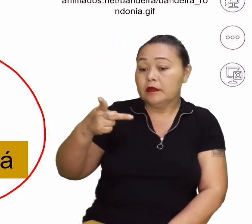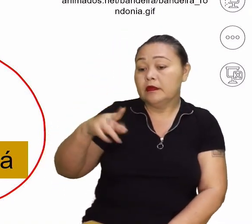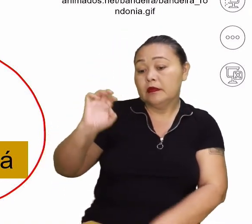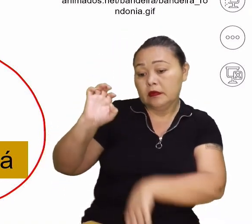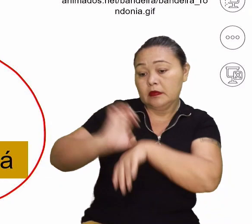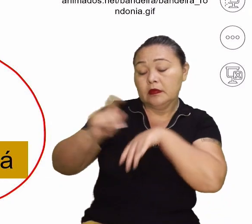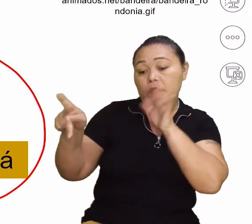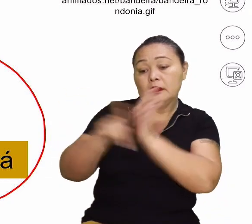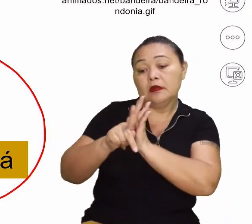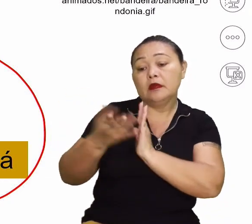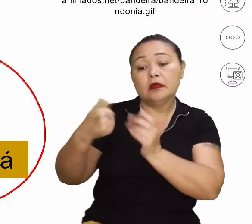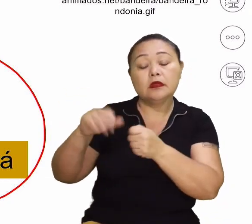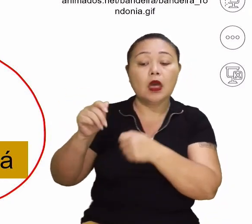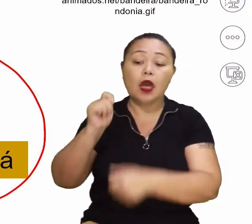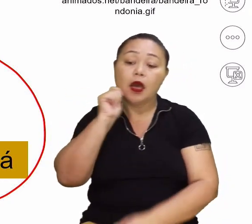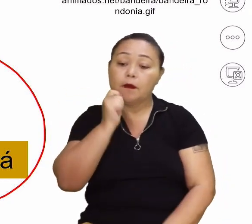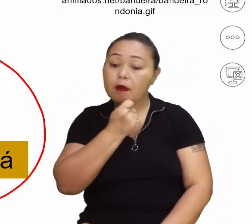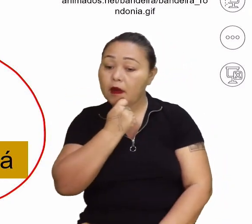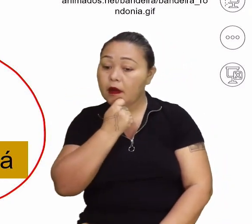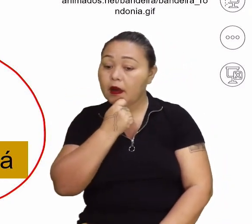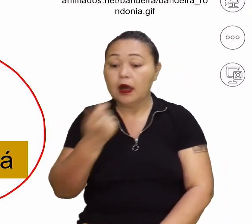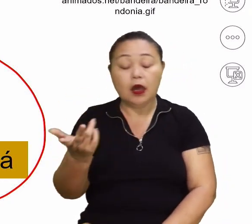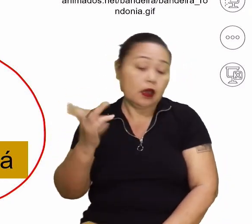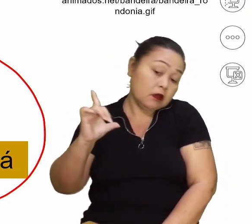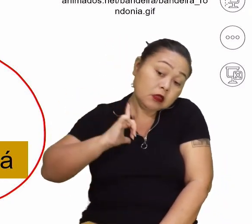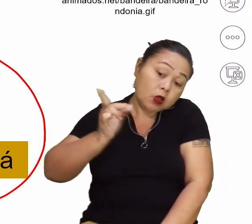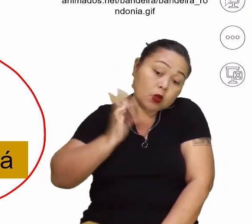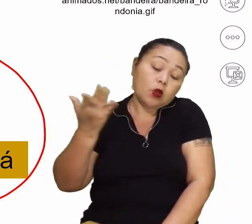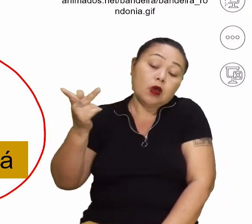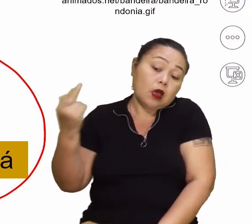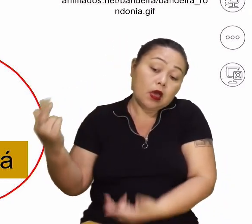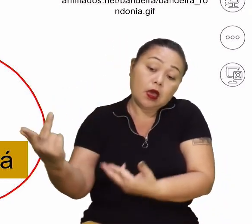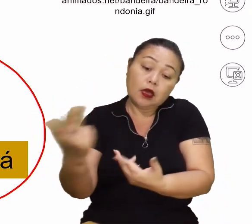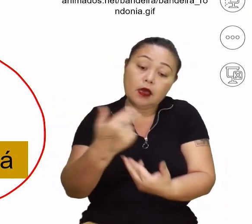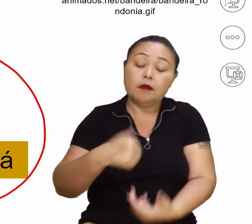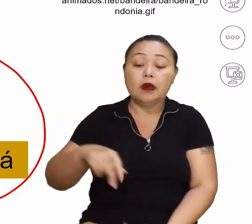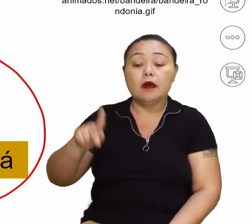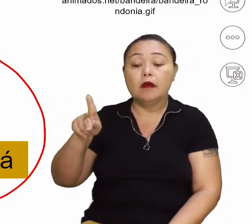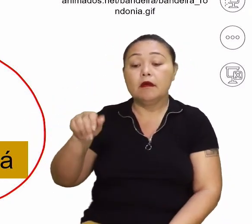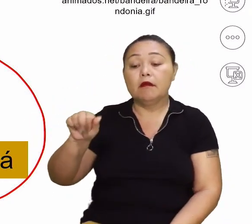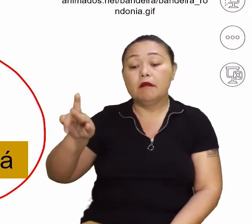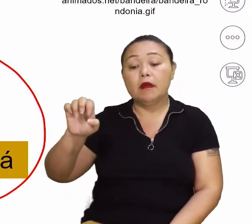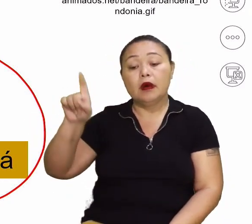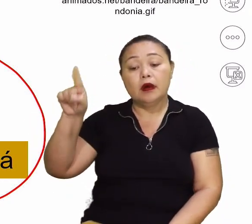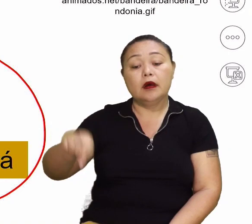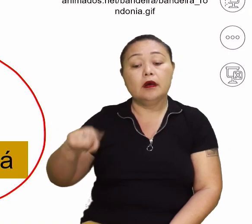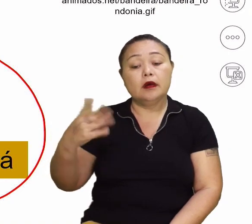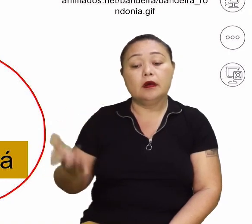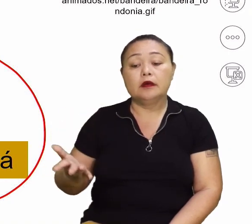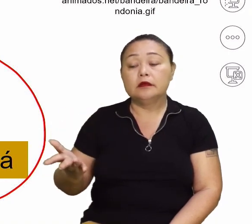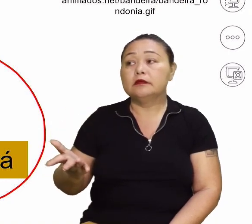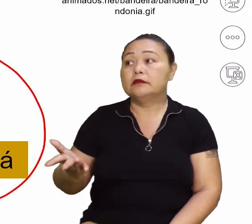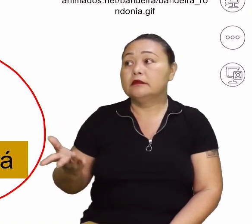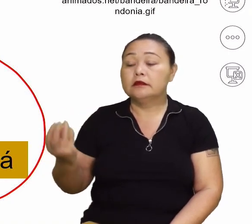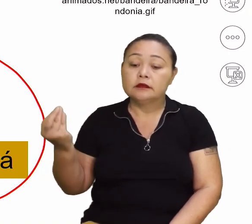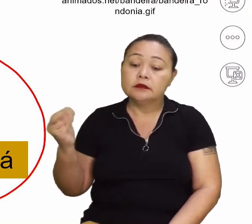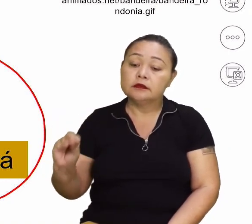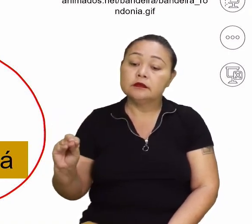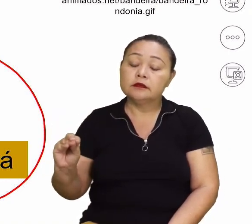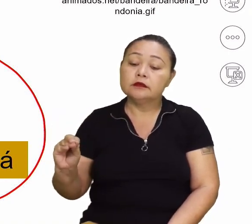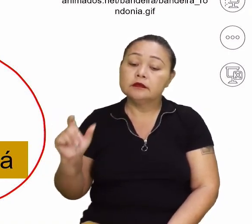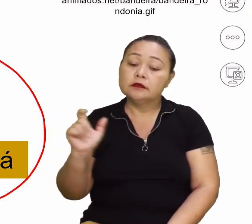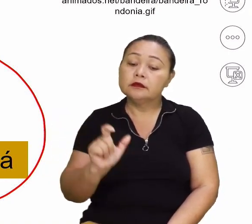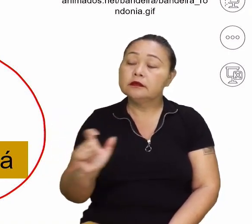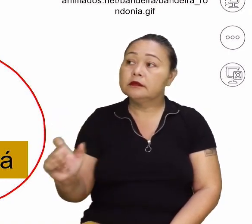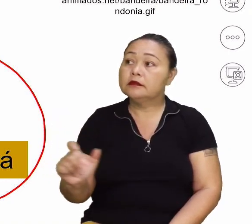Rondônia. Tem lá no Amapá. Vai ser chamada castanha do Amapá? Não, é a mesma castanha. Então, sugere-se que o novo termo